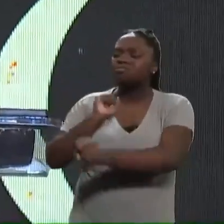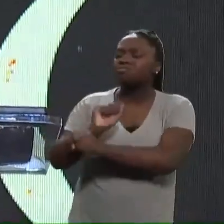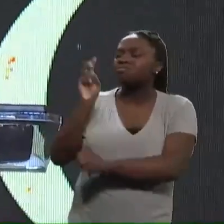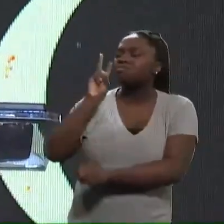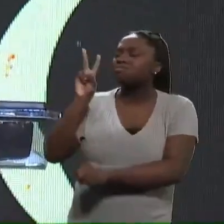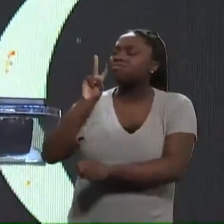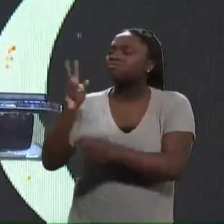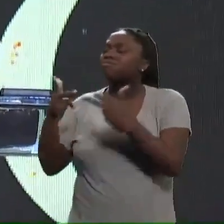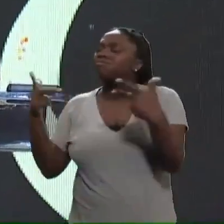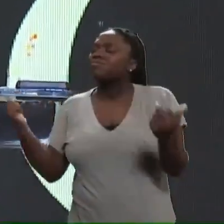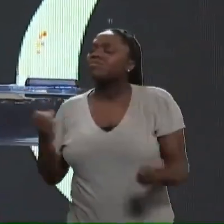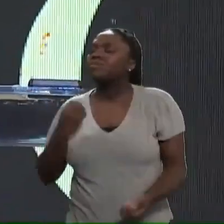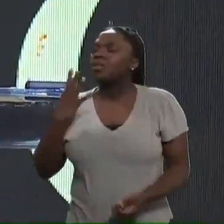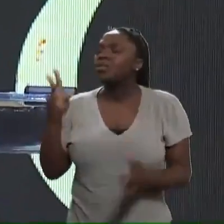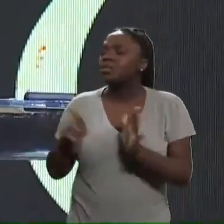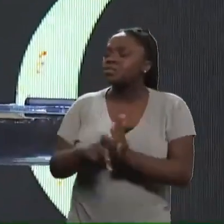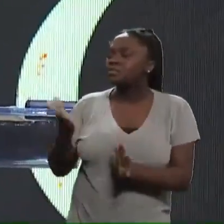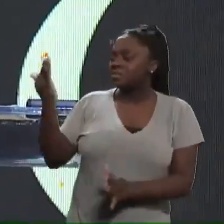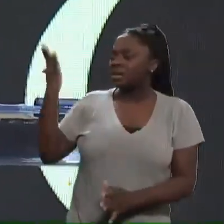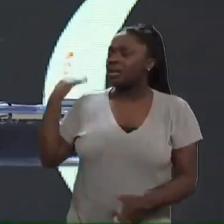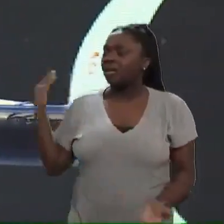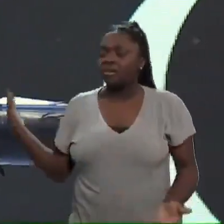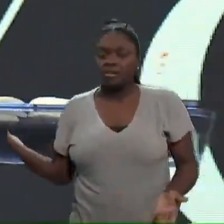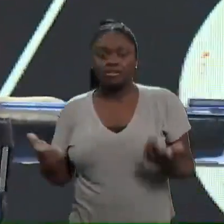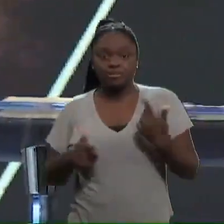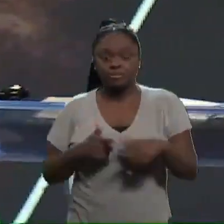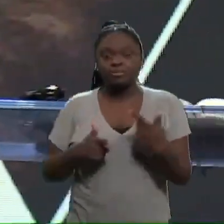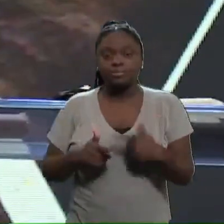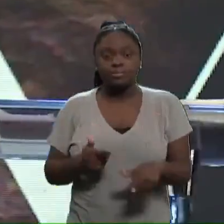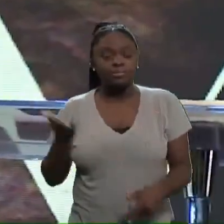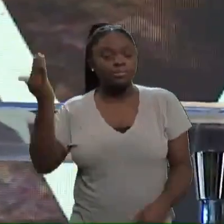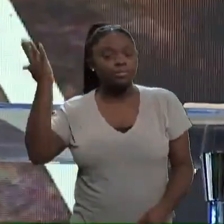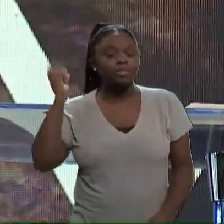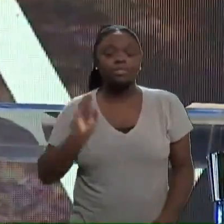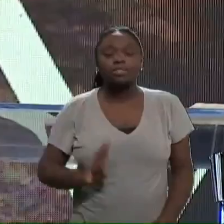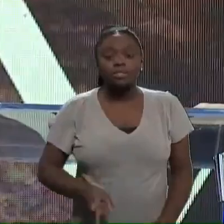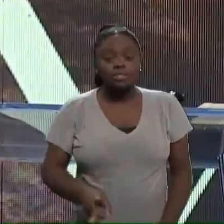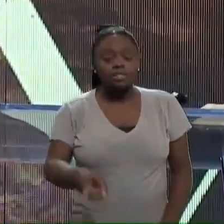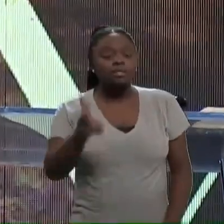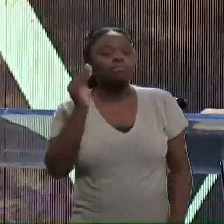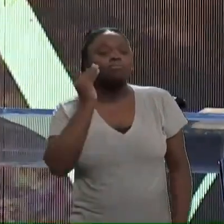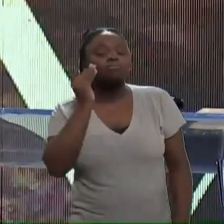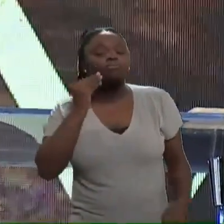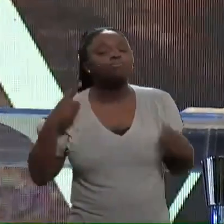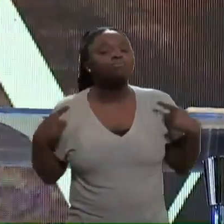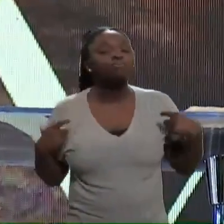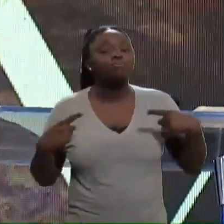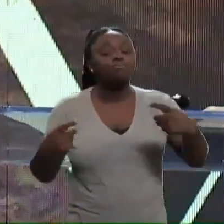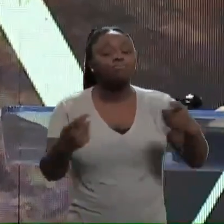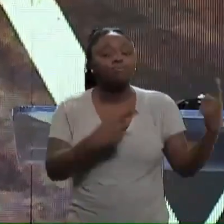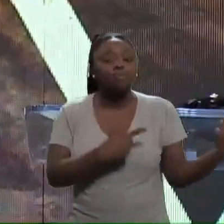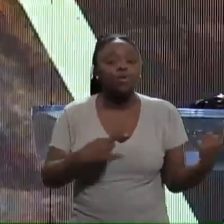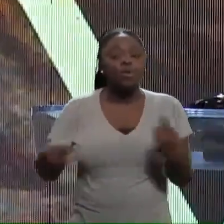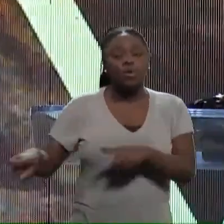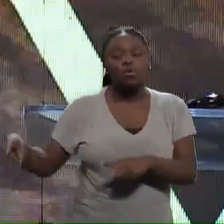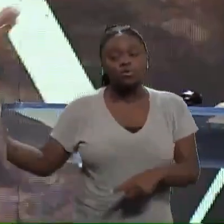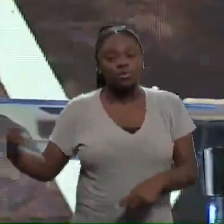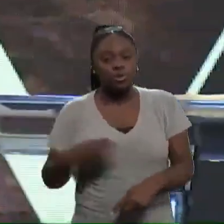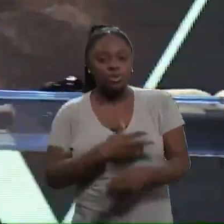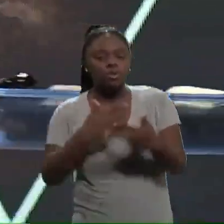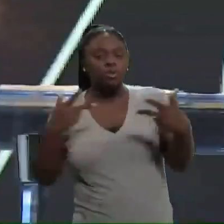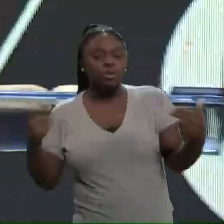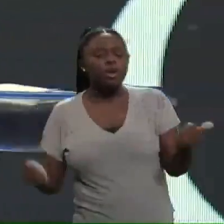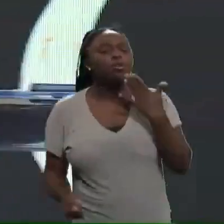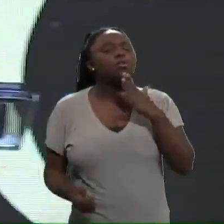lembrar de coisa boa do meu passado? O problema é que o passado sempre vai tentar lutar contra o novo. Sabe qual é